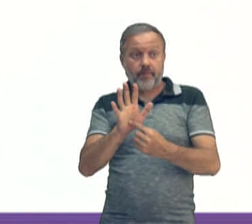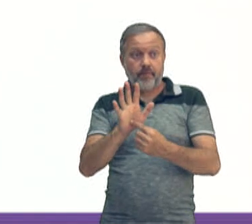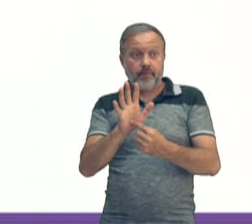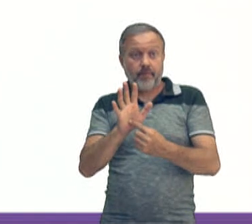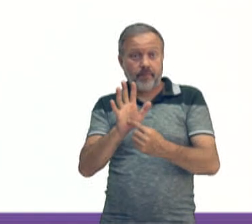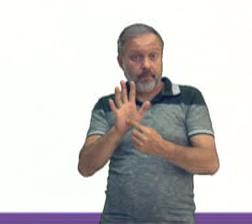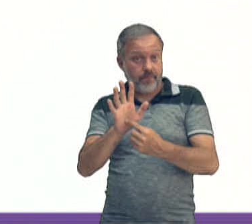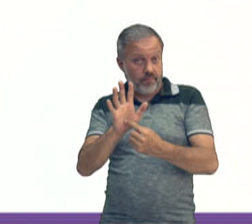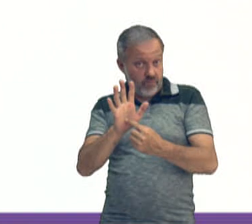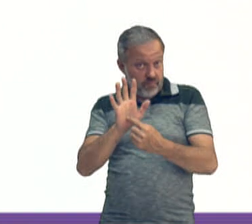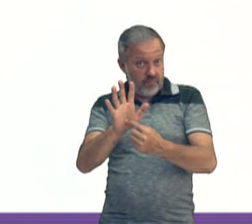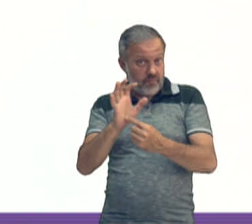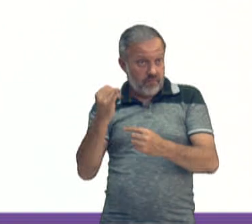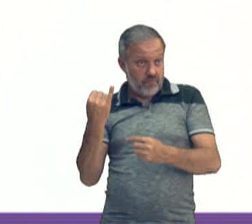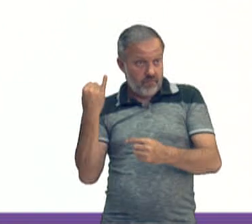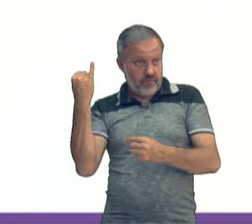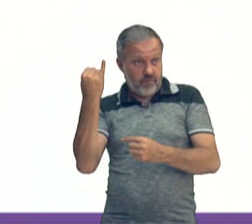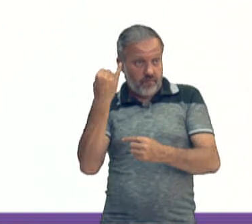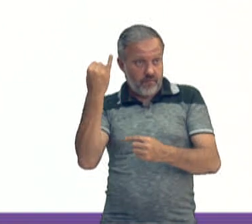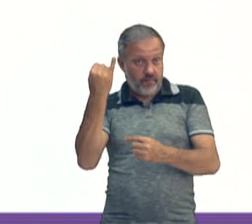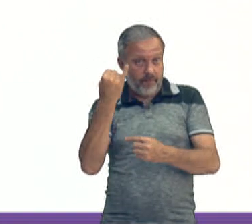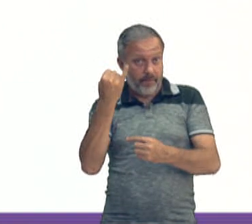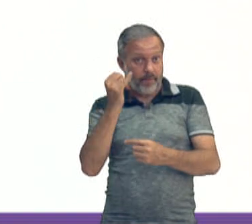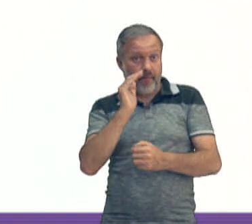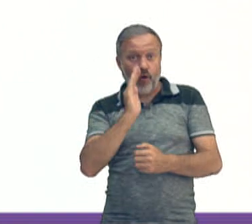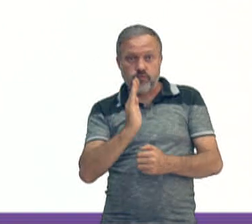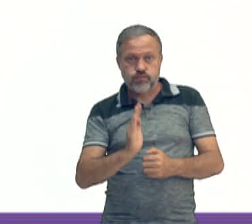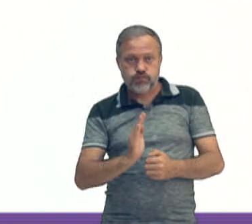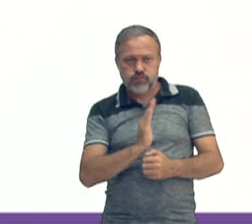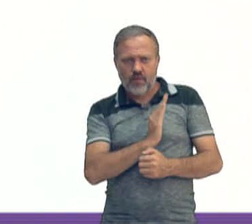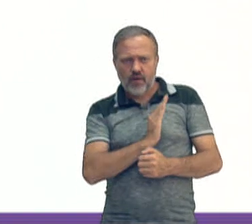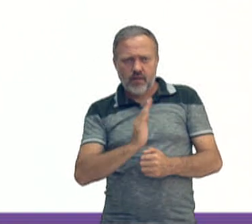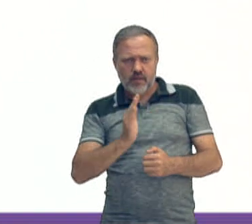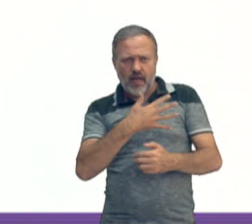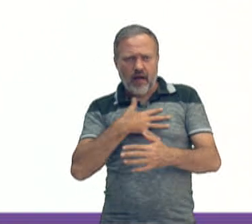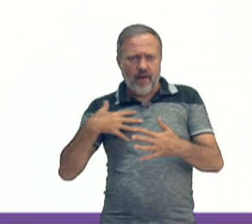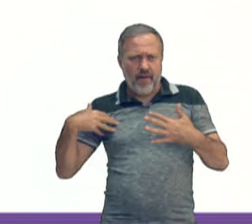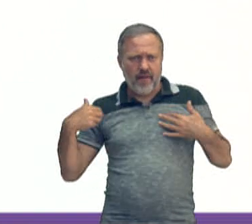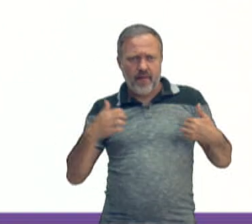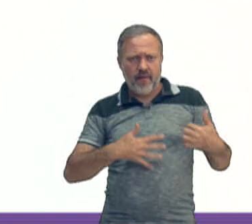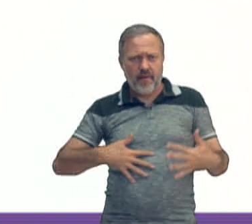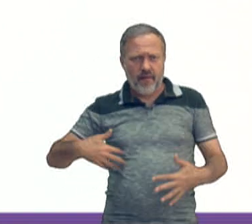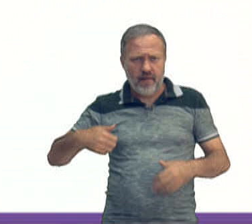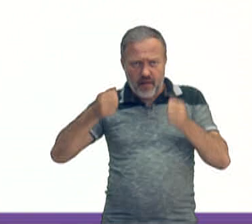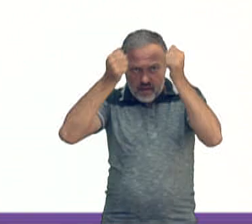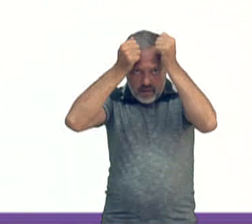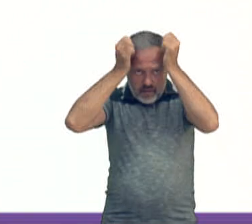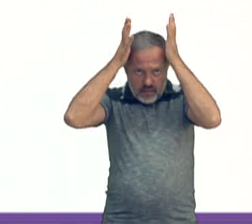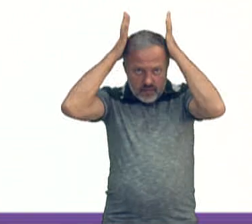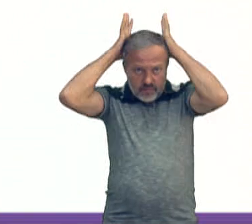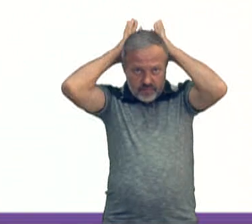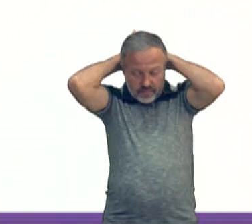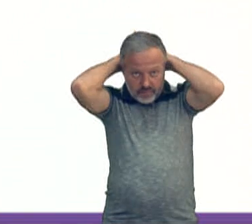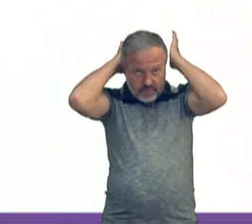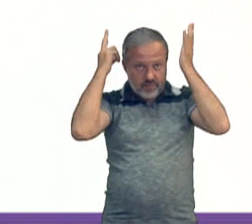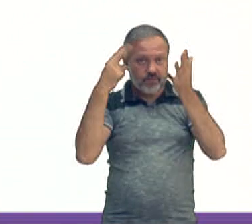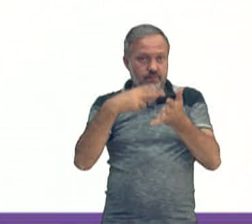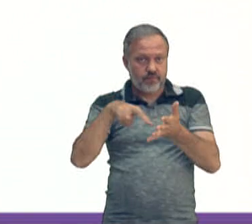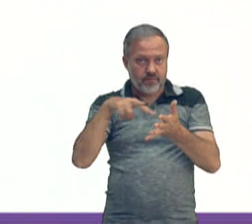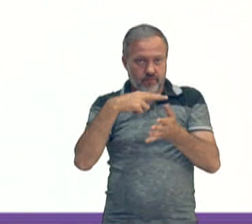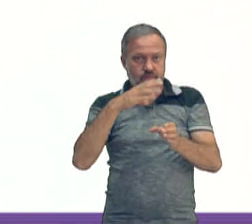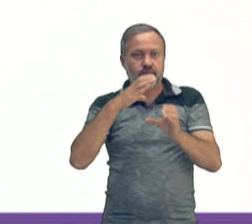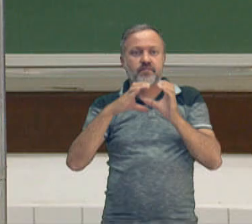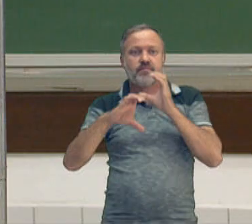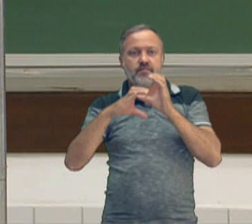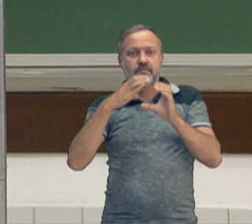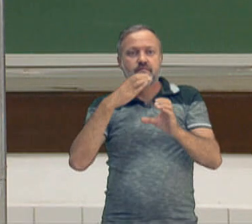funções simbólicas e ritualísticas, desde as pinturas corporais, cocares, danças, cantos